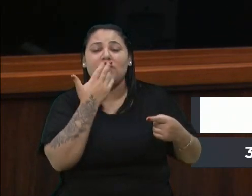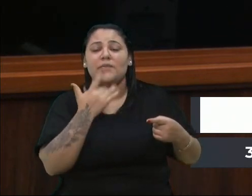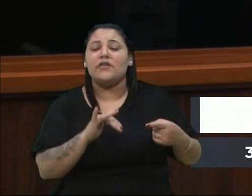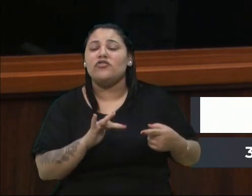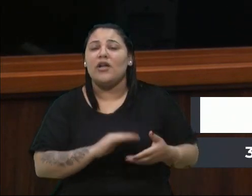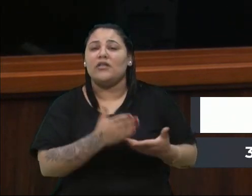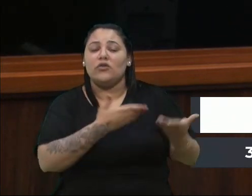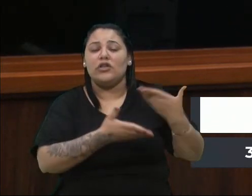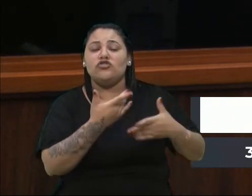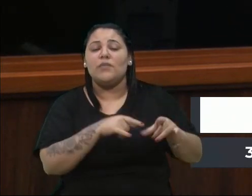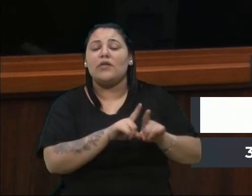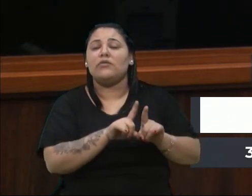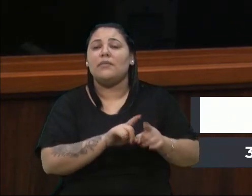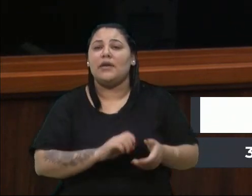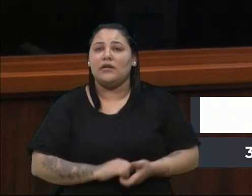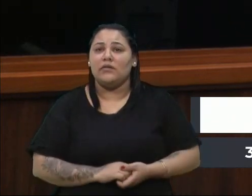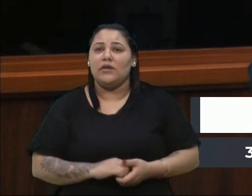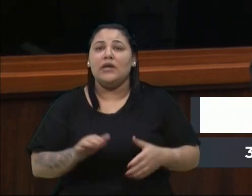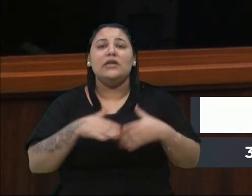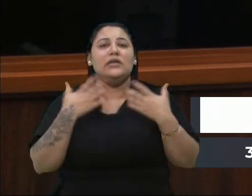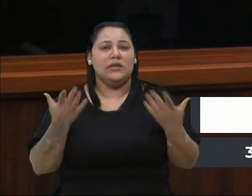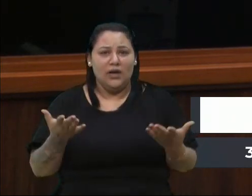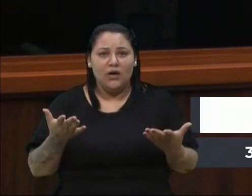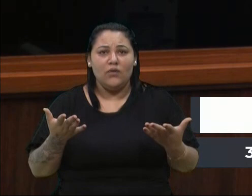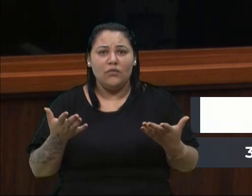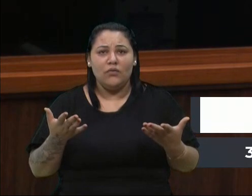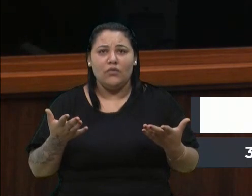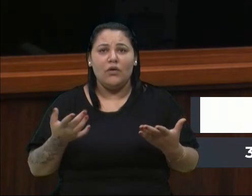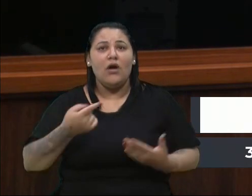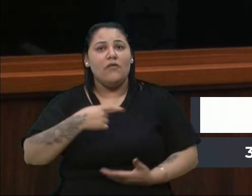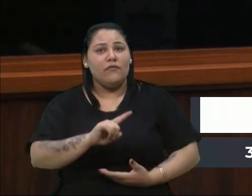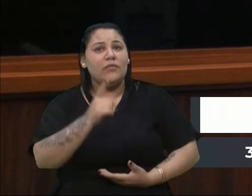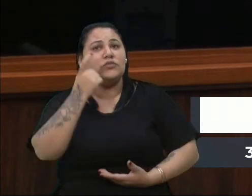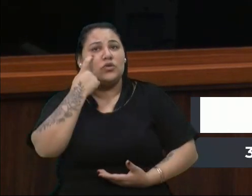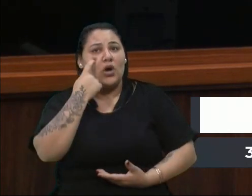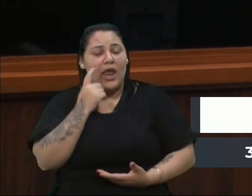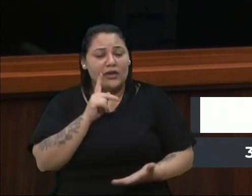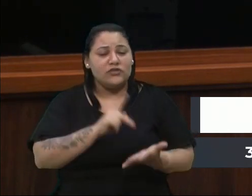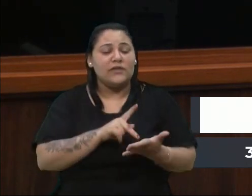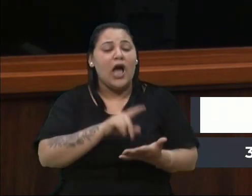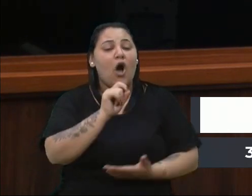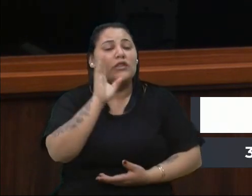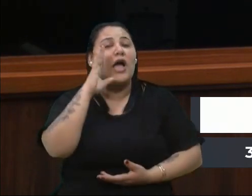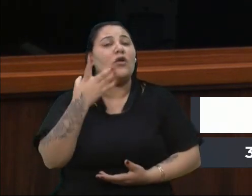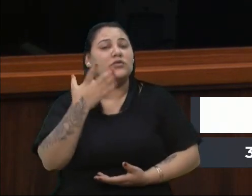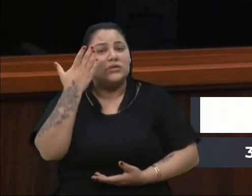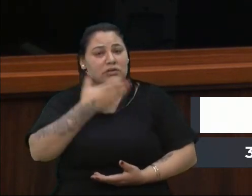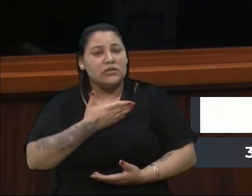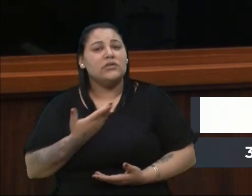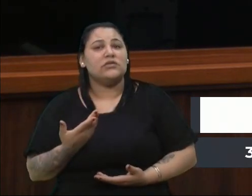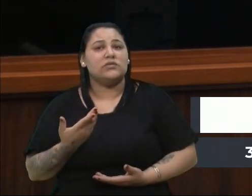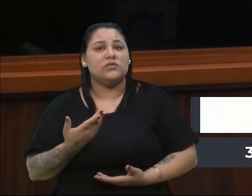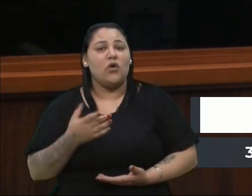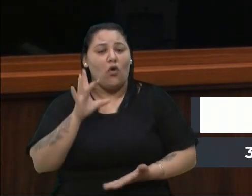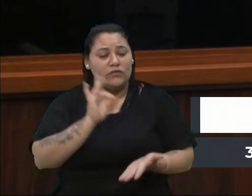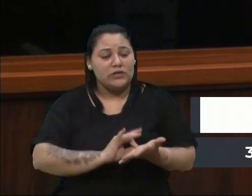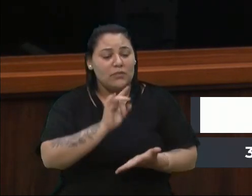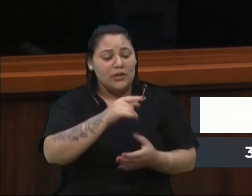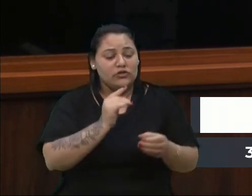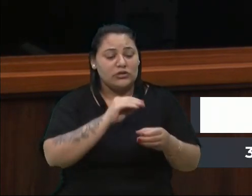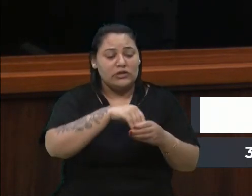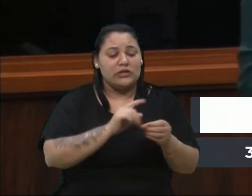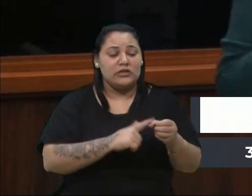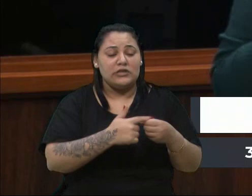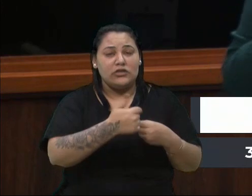lá no atendimento. Então, vamos olhar realmente o que está acontecendo na cidade. Vamos ir